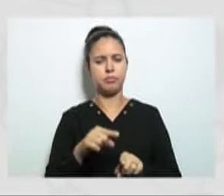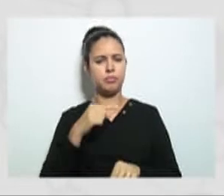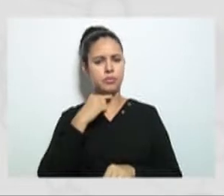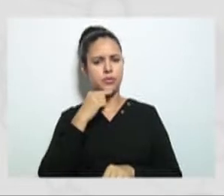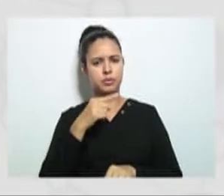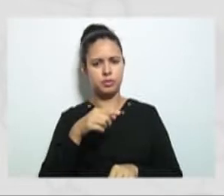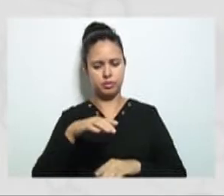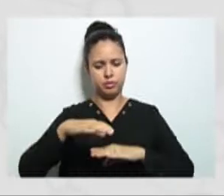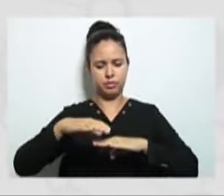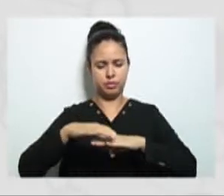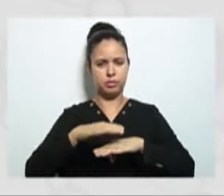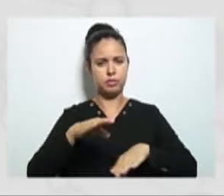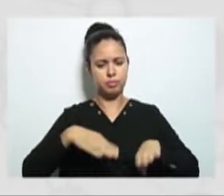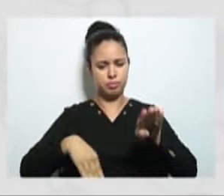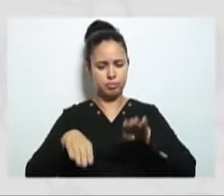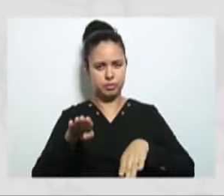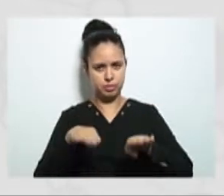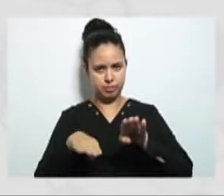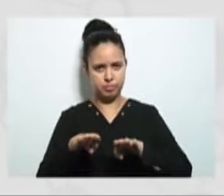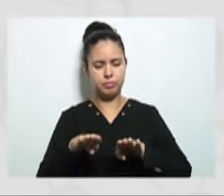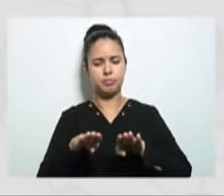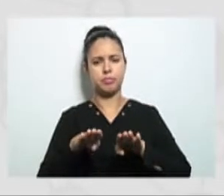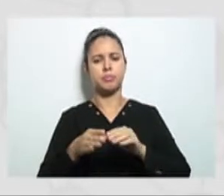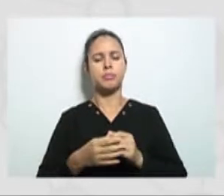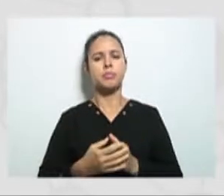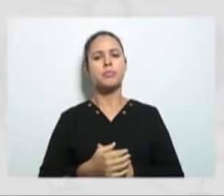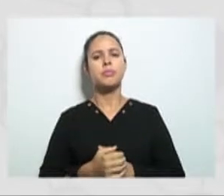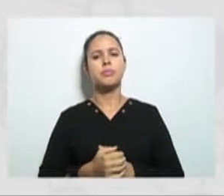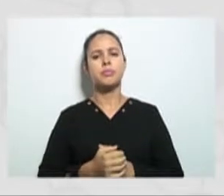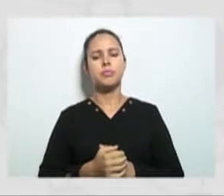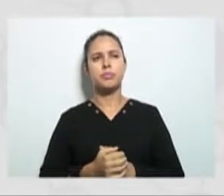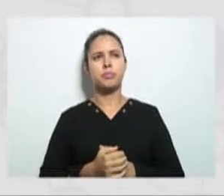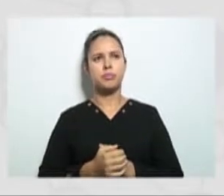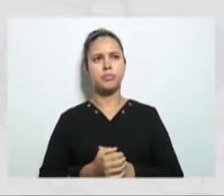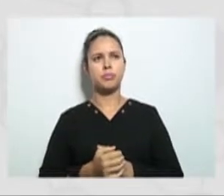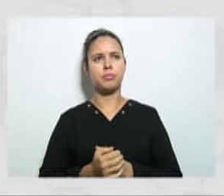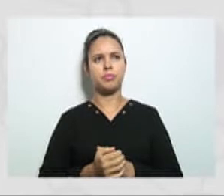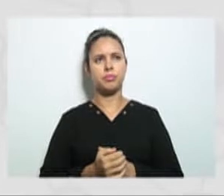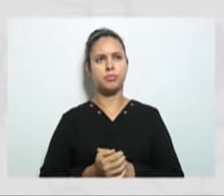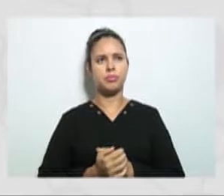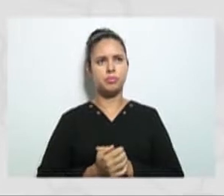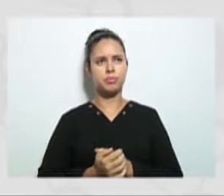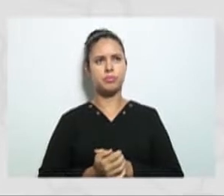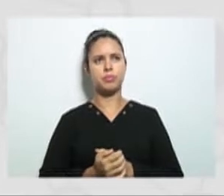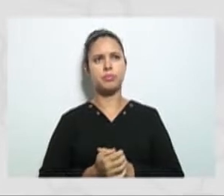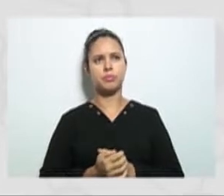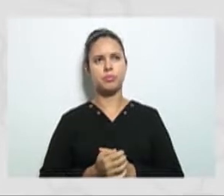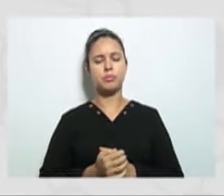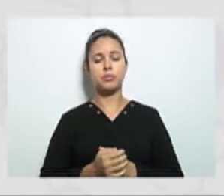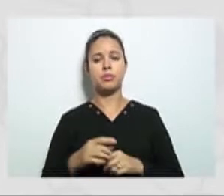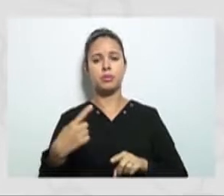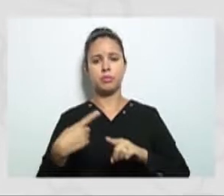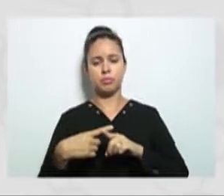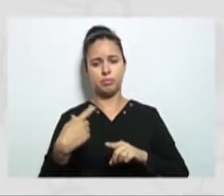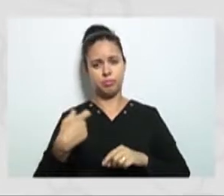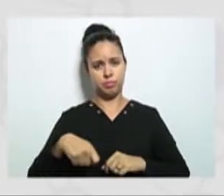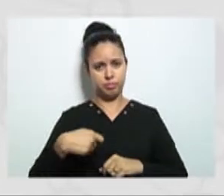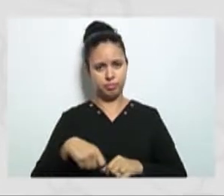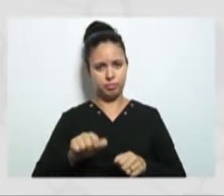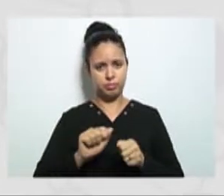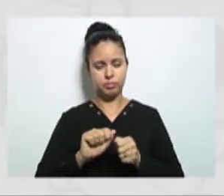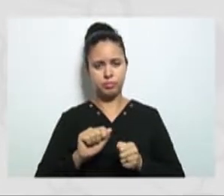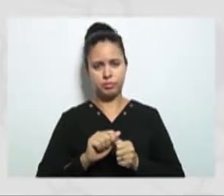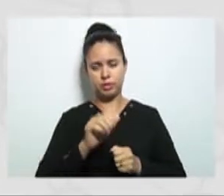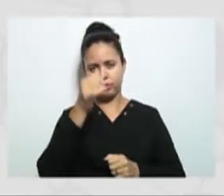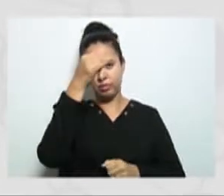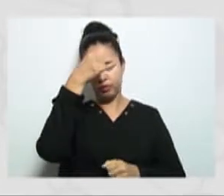no chão, então você tem que ter esse apoio aí, tá? Dentre outros, gente, ó, por que a gente tem que fazer isso? Tá? Para